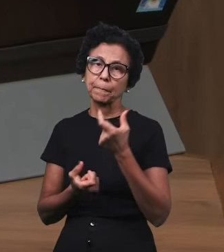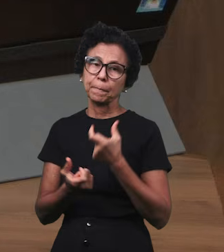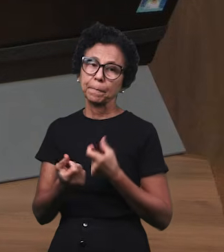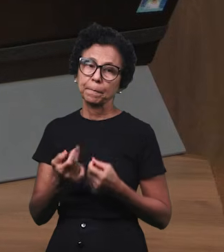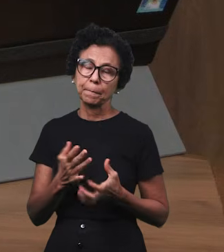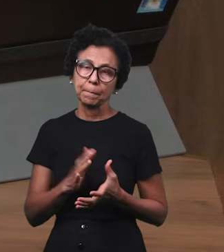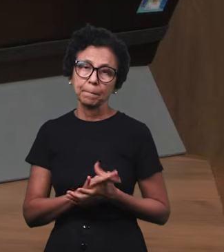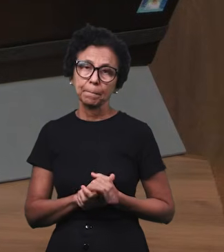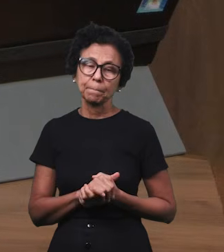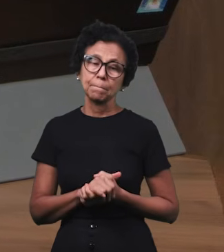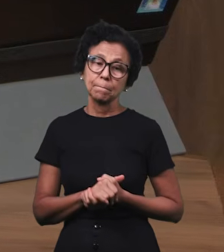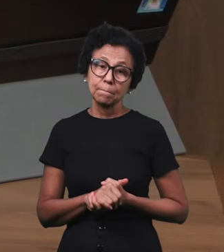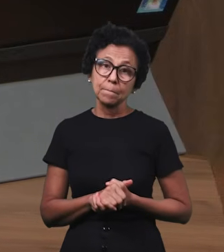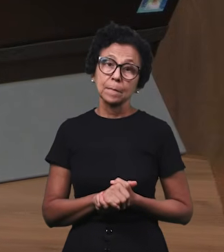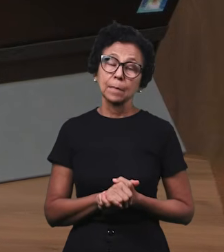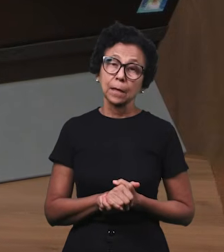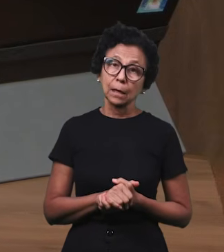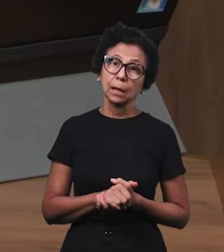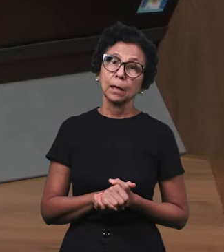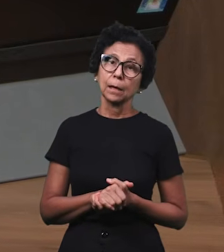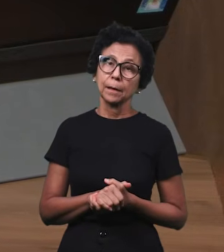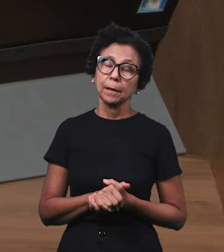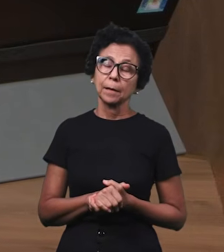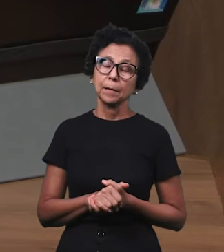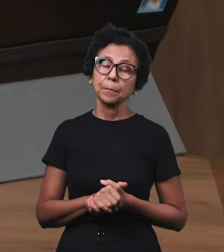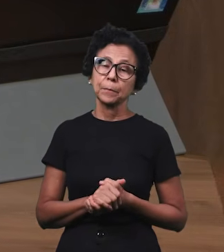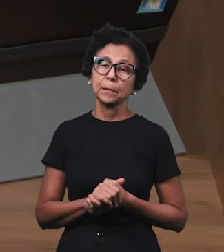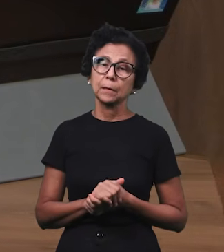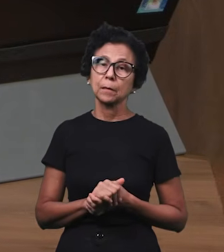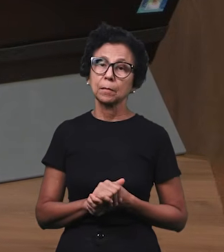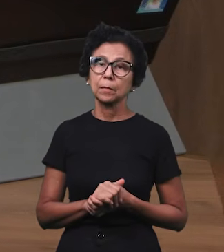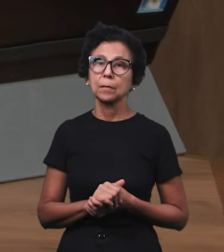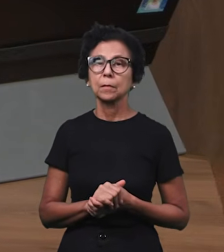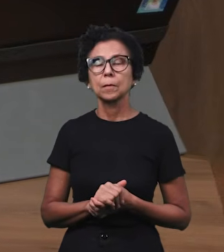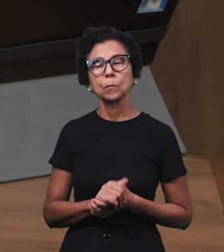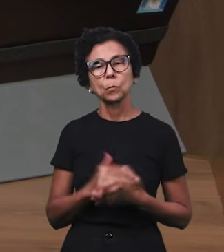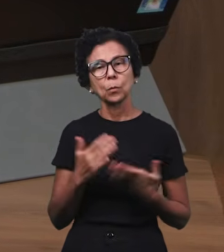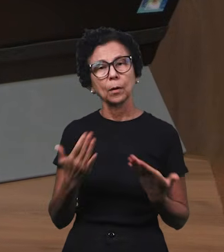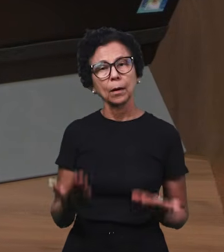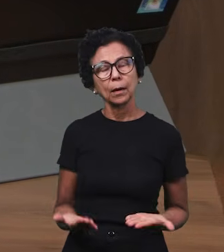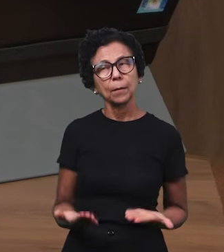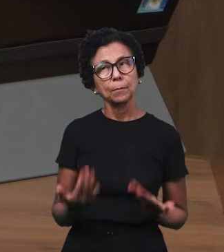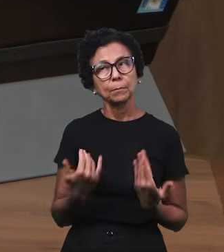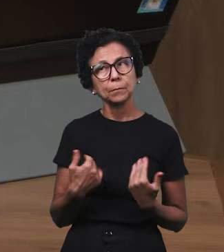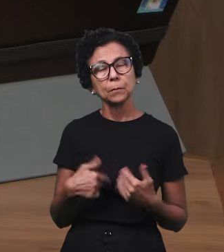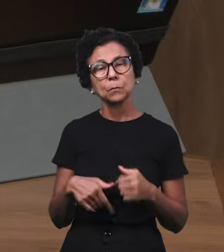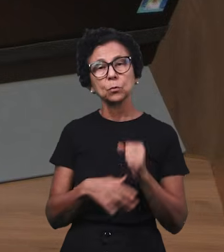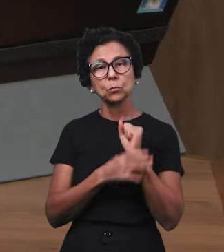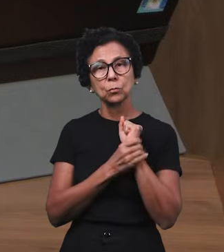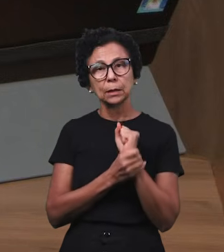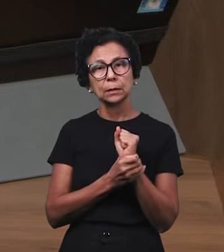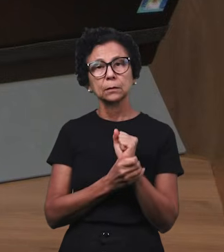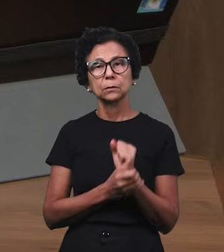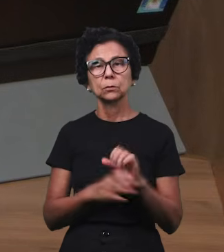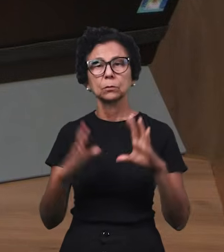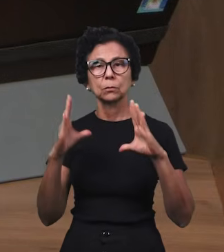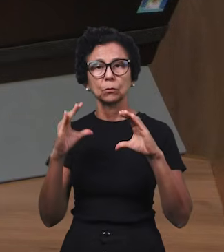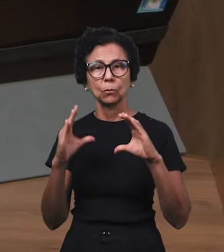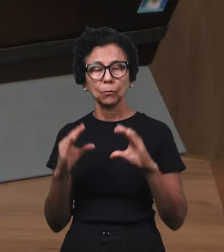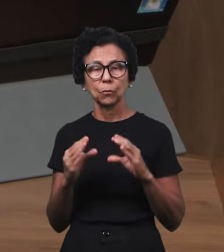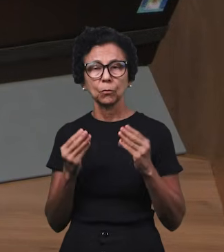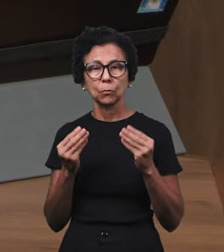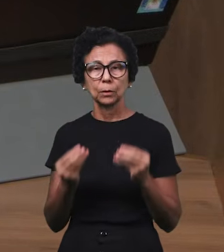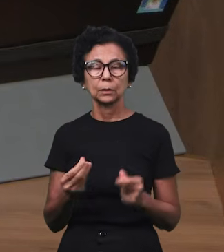mais trabalho, porque é o trabalho suficiente para eu garantir conforto e qualidade de vida